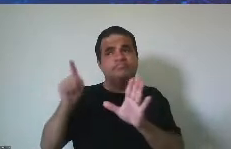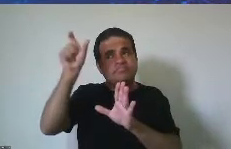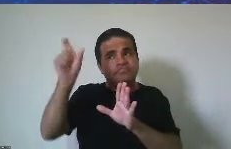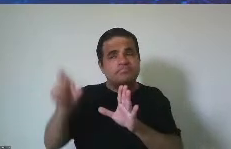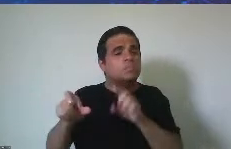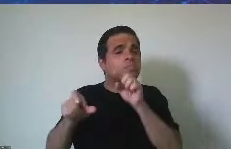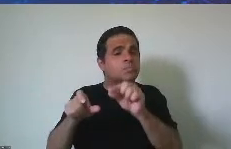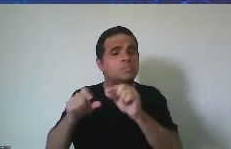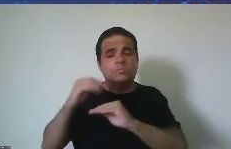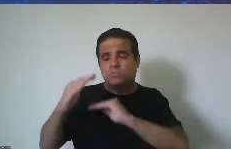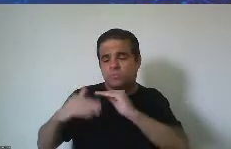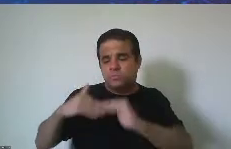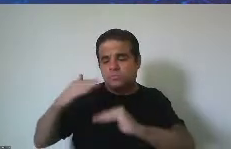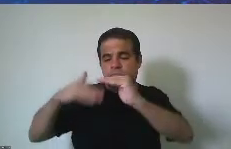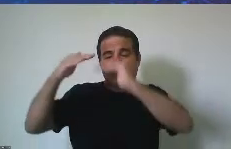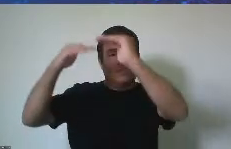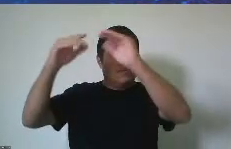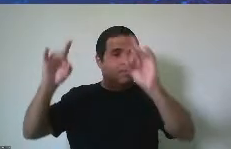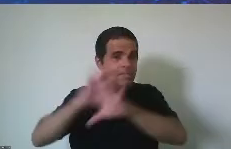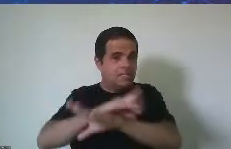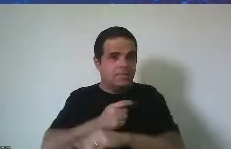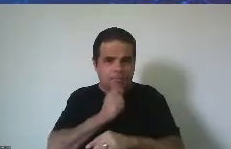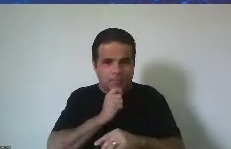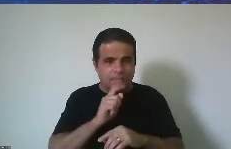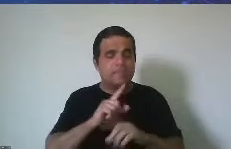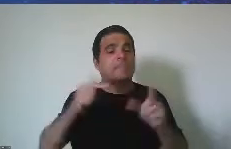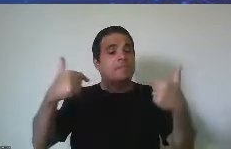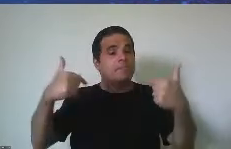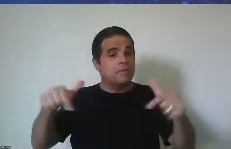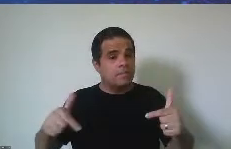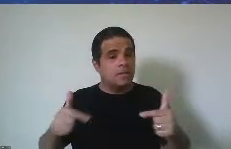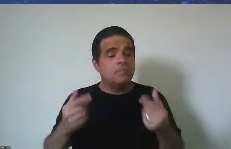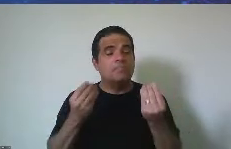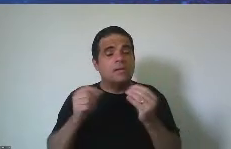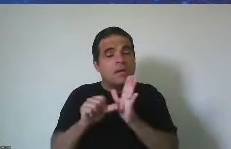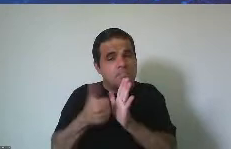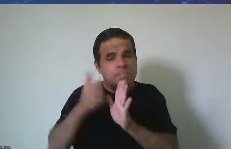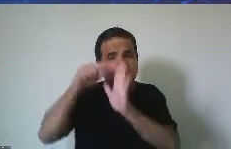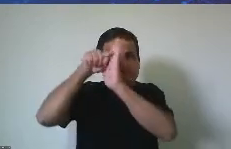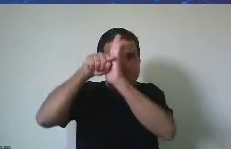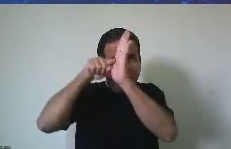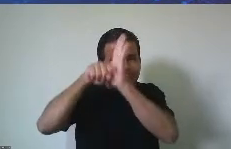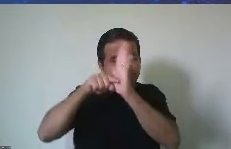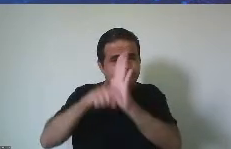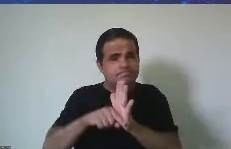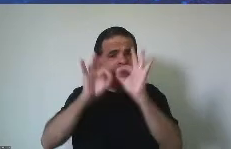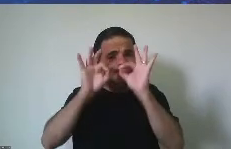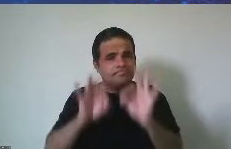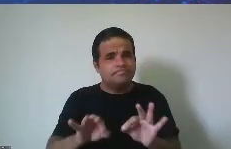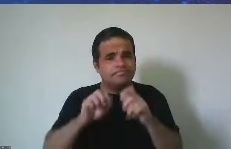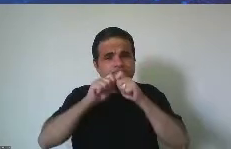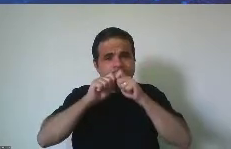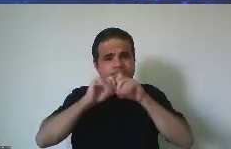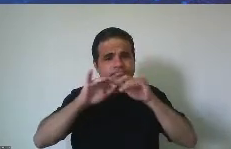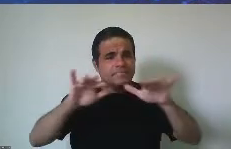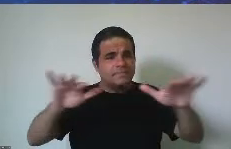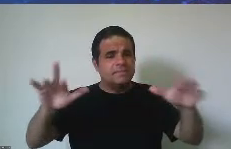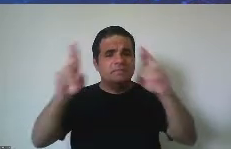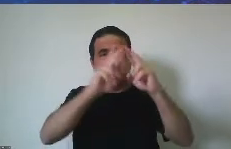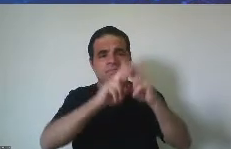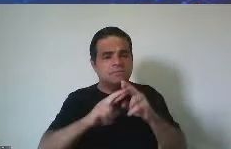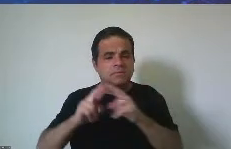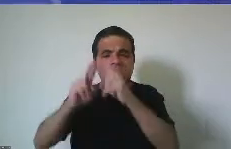em desenvolvimento ainda a gente tá trabalhando para fazer uma primeira aplicação de factos distribuídos na rede isso